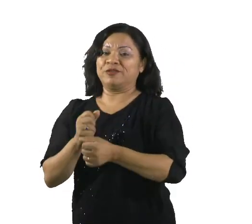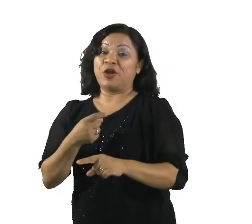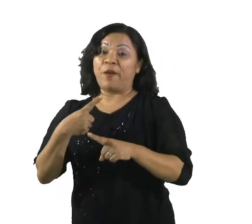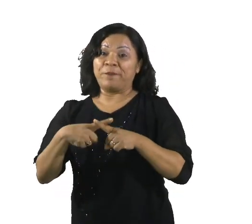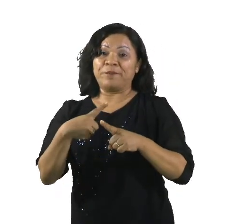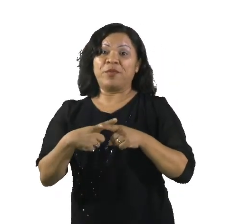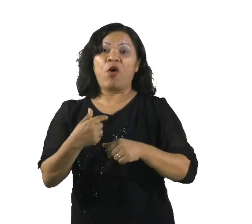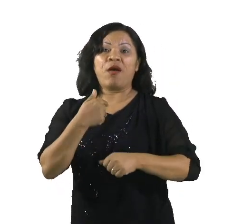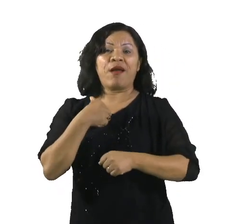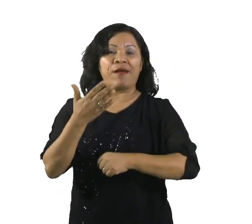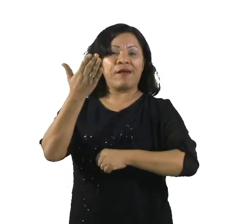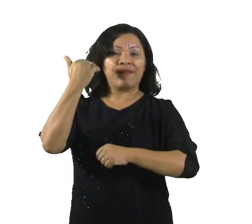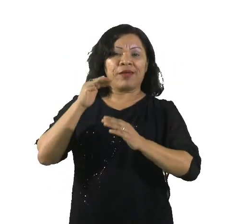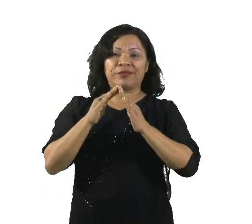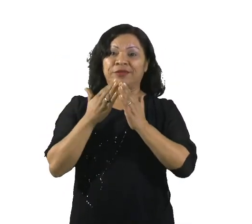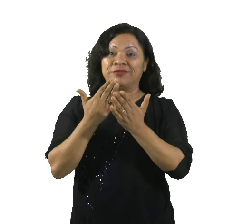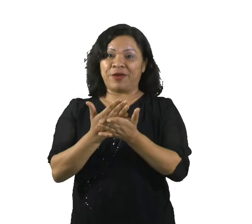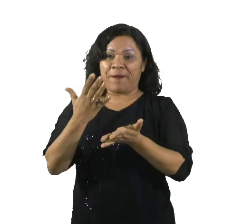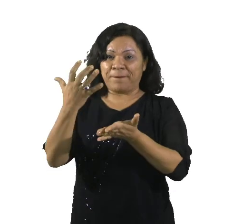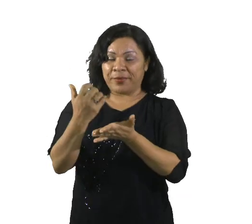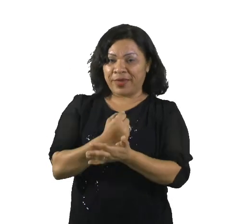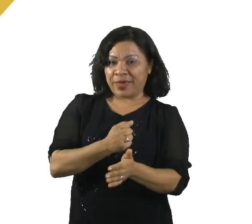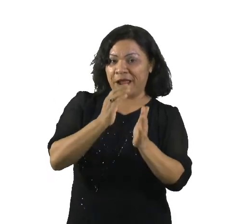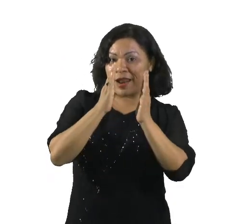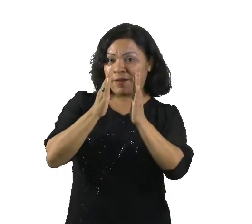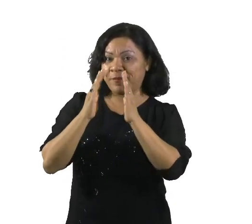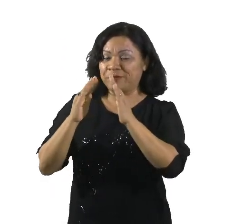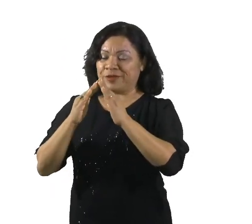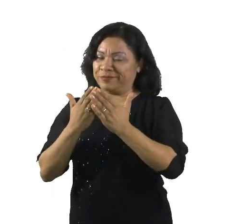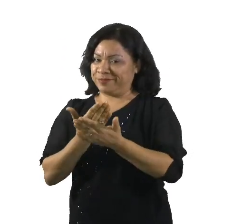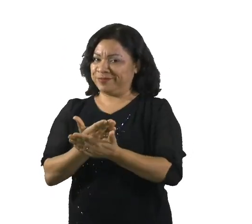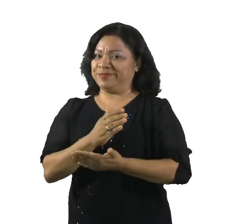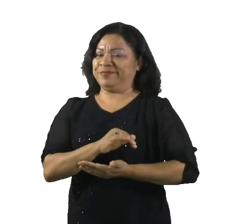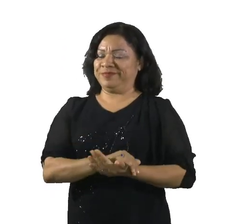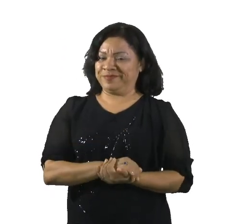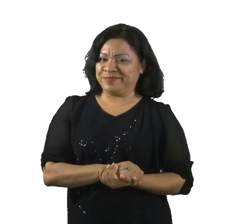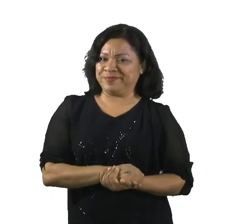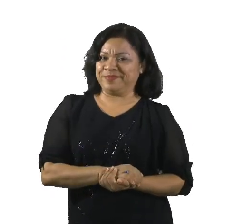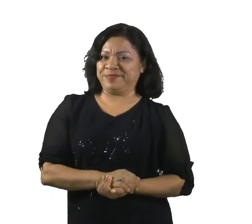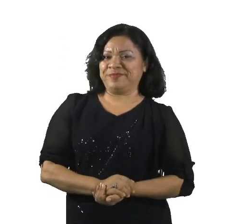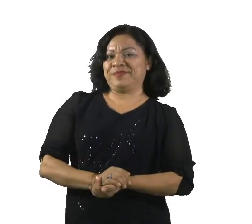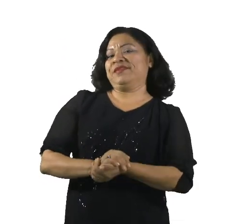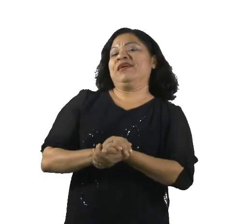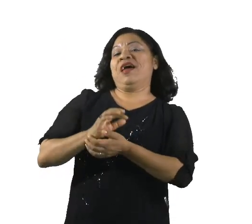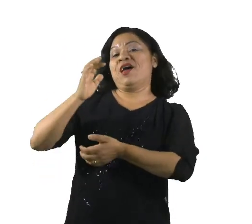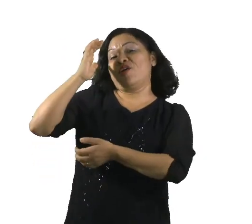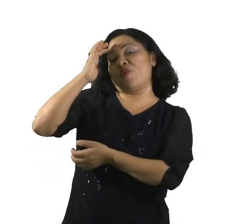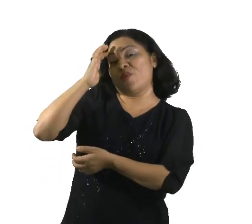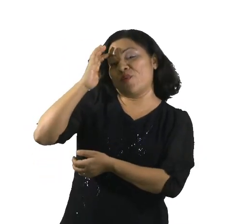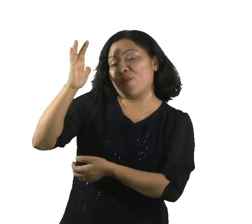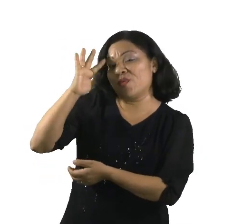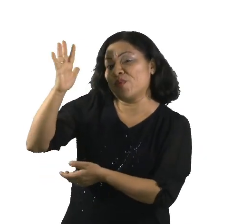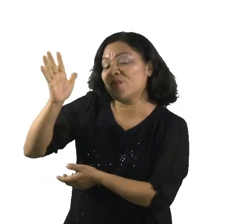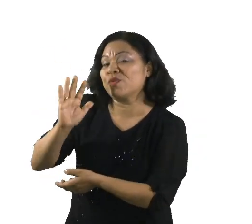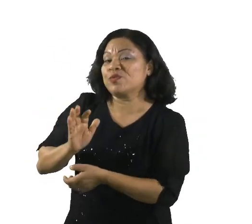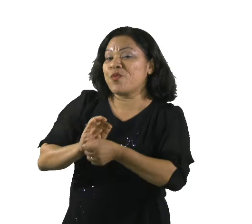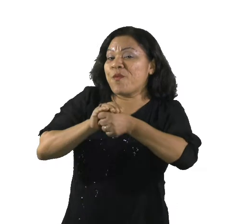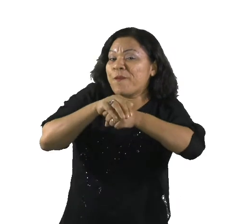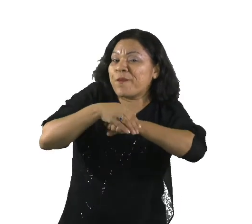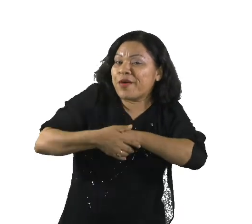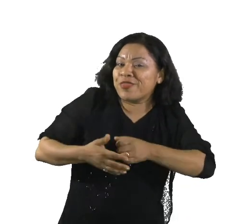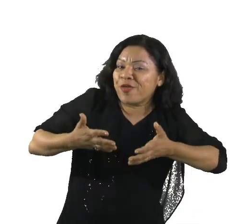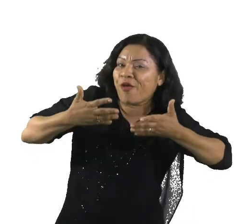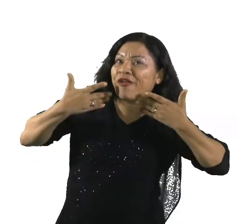e peguei na biblioteca da escola mesmo. Sonho de uma Noite de Verão é uma peça muito